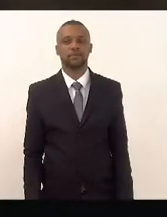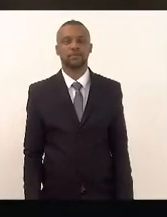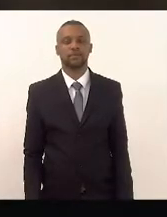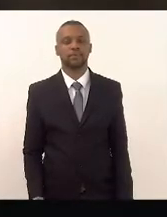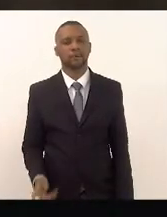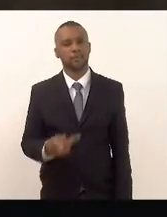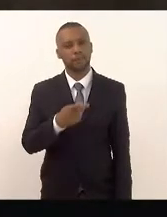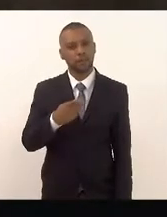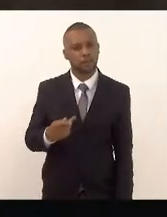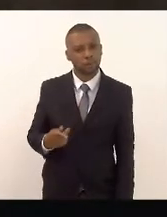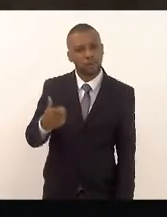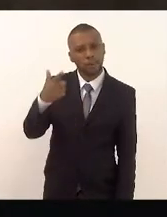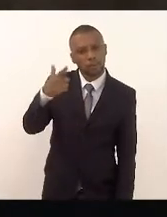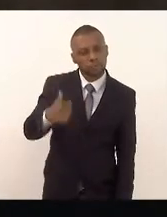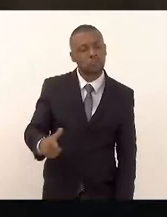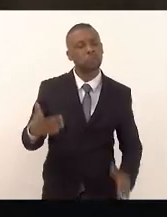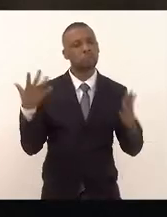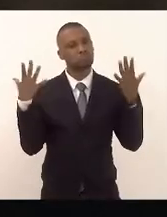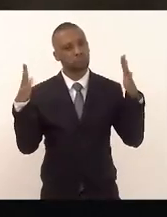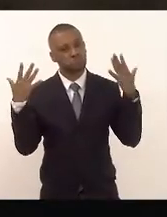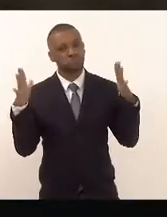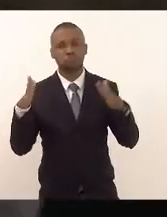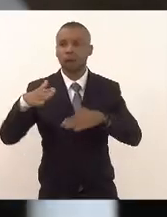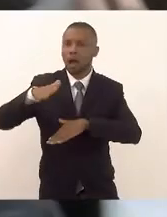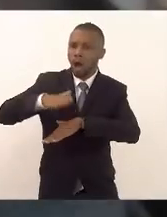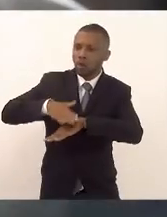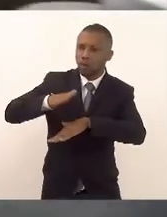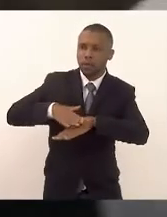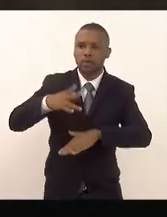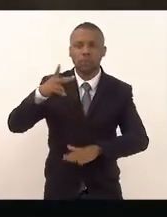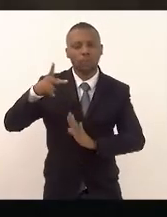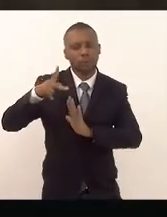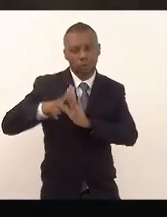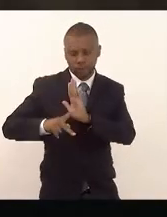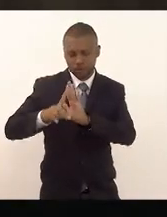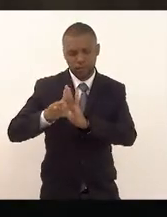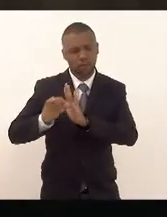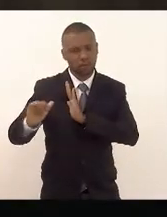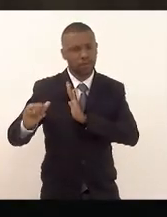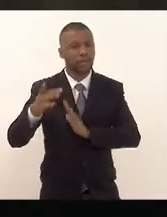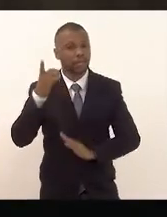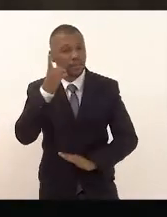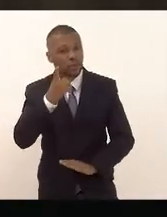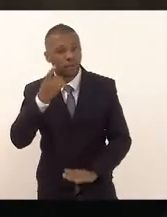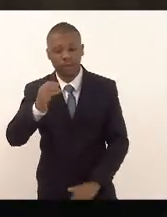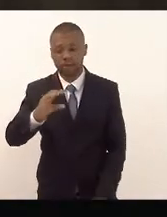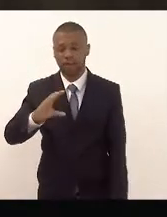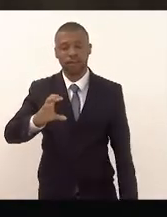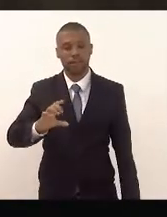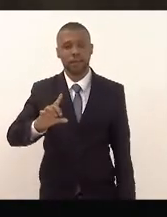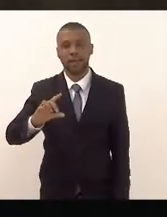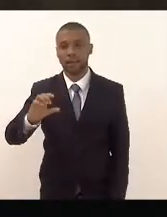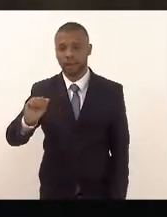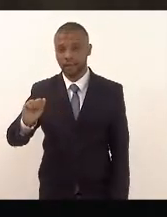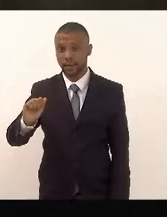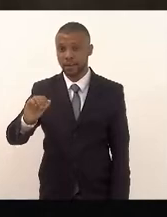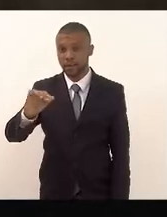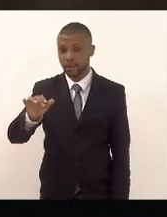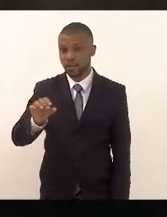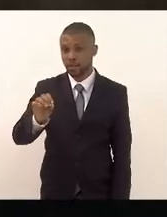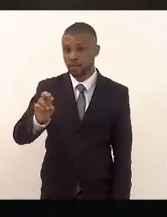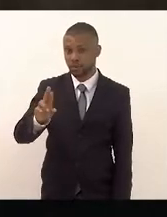Presidente, mais uma vez, celebrando aí a autoria desse projeto da deputada Célia Jordão, projeto